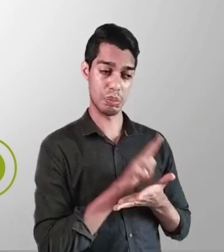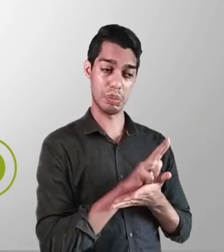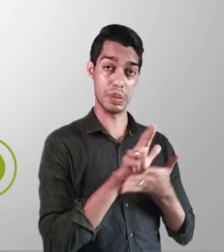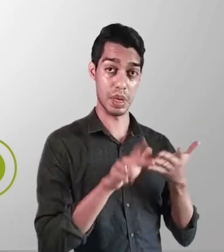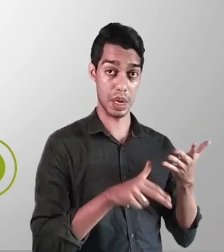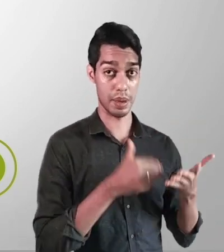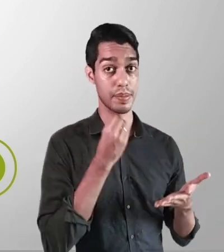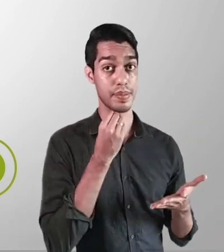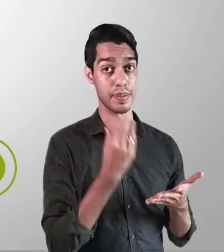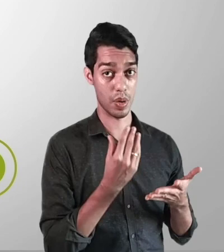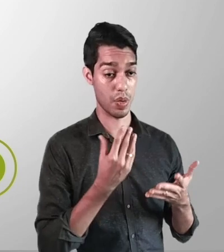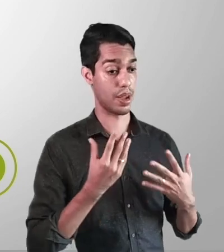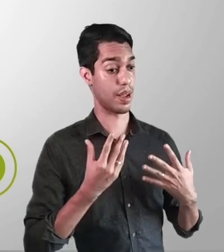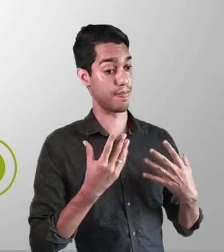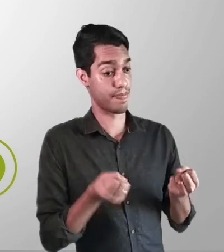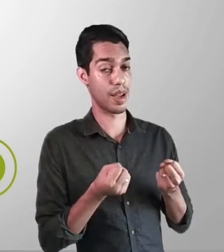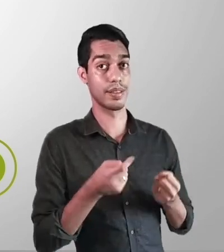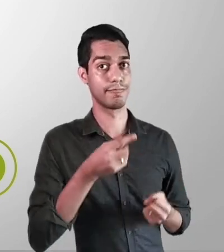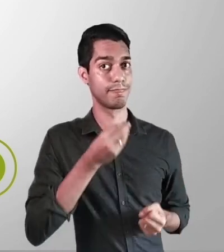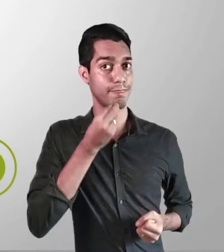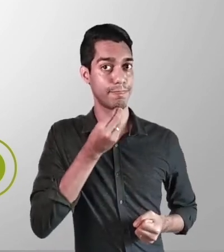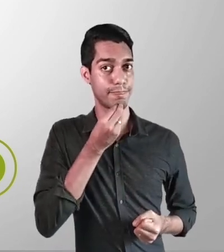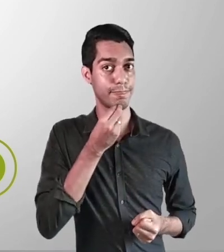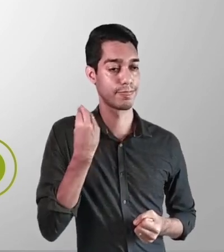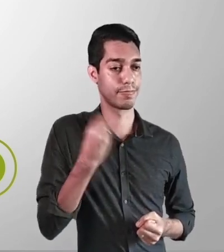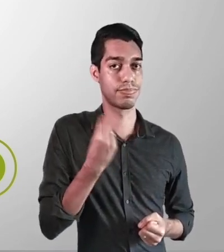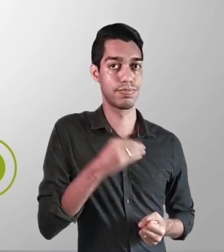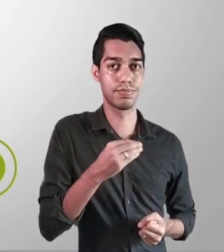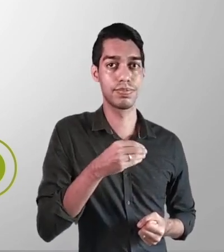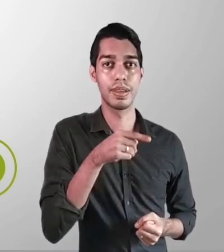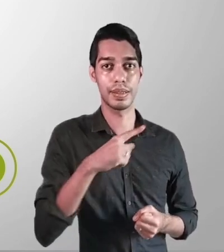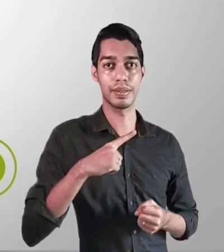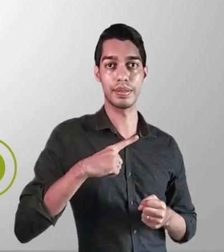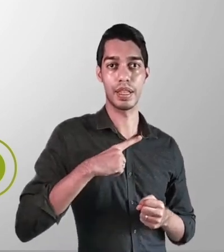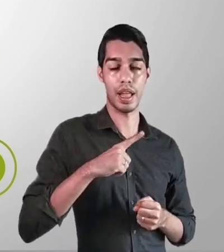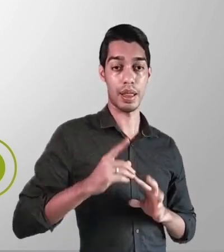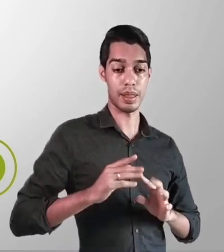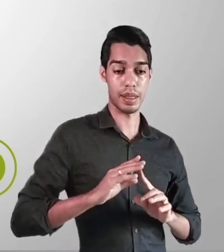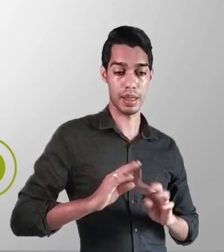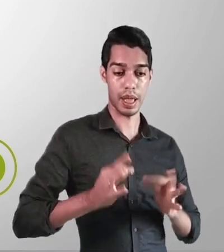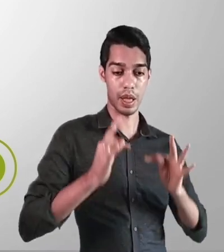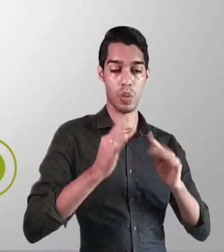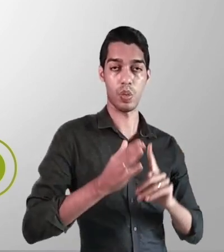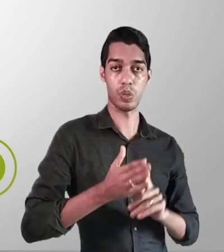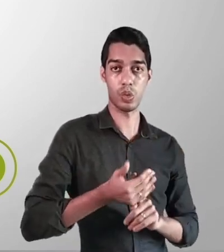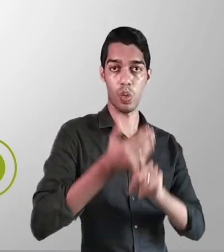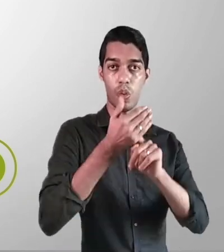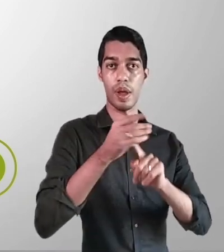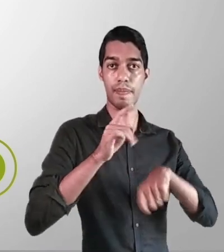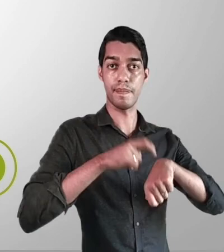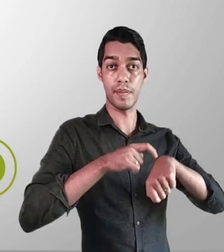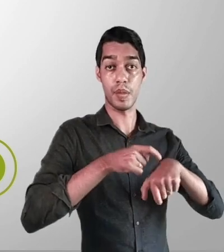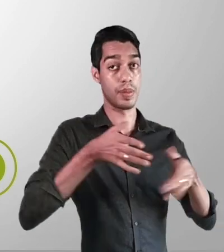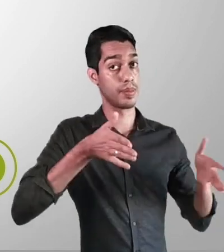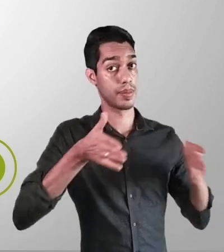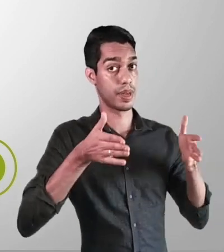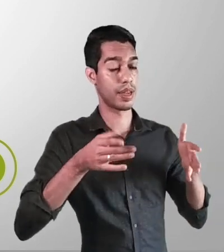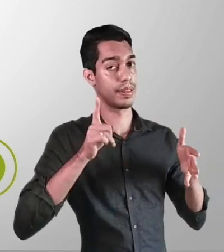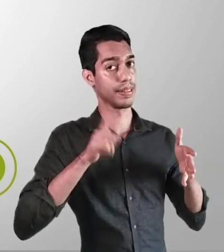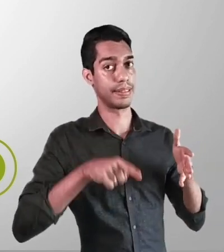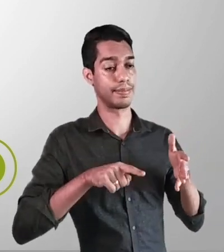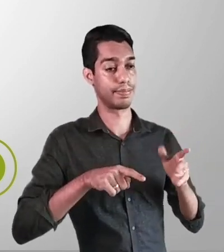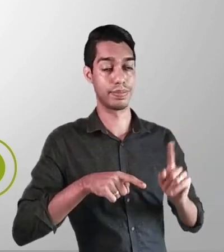aproveitar muito essa evolução da tecnologia, essa evolução regulatória que nós estamos vivendo, né? Esse momento é um momento ímpar,